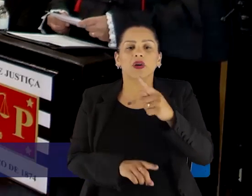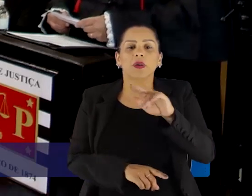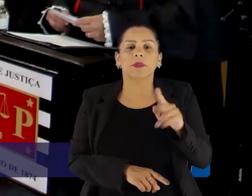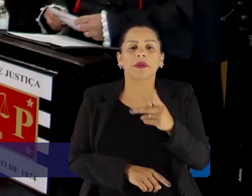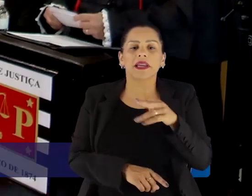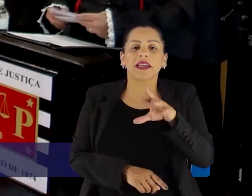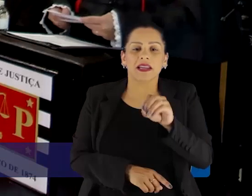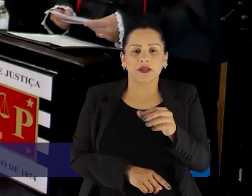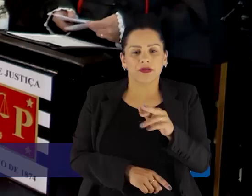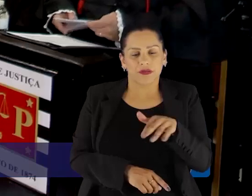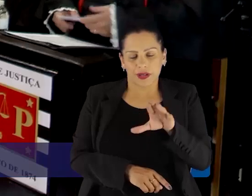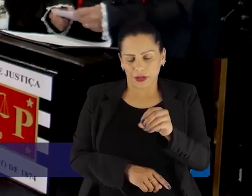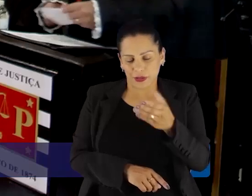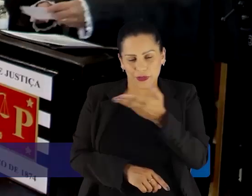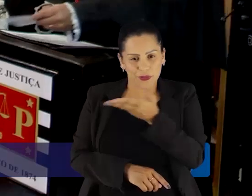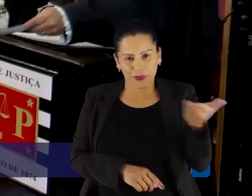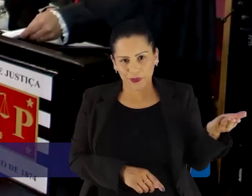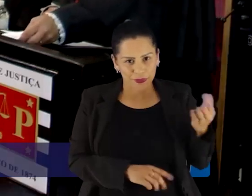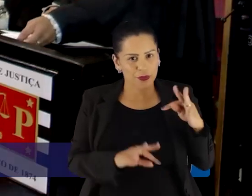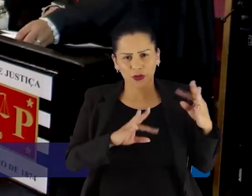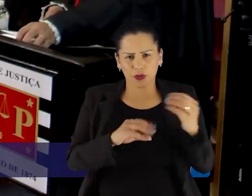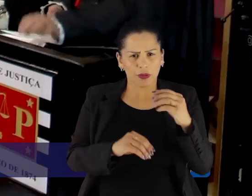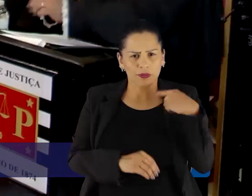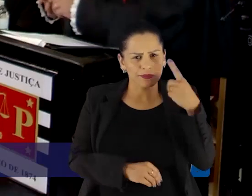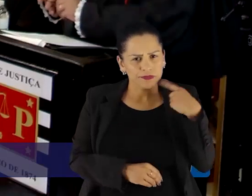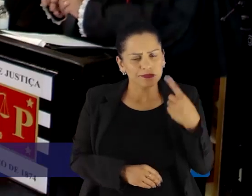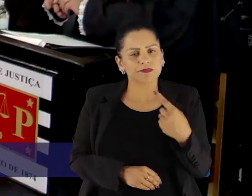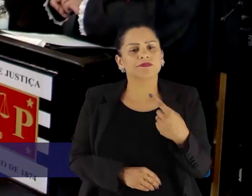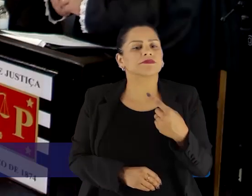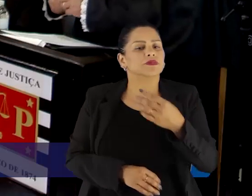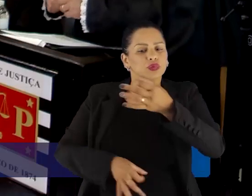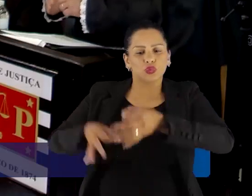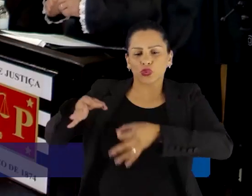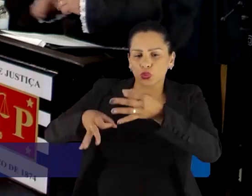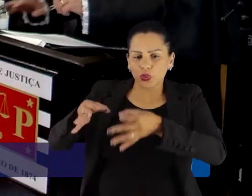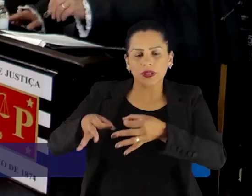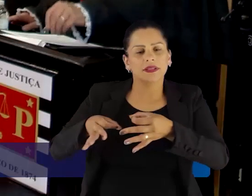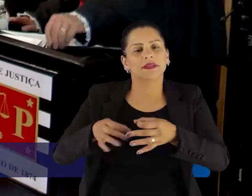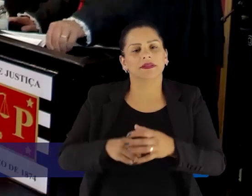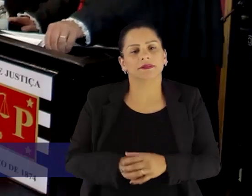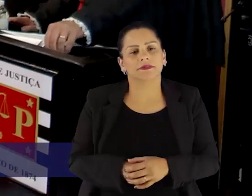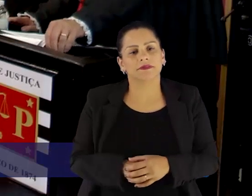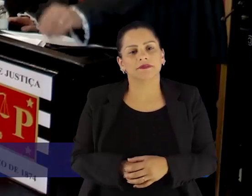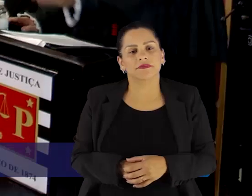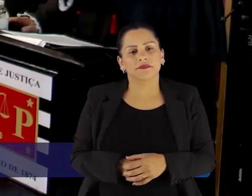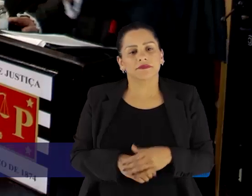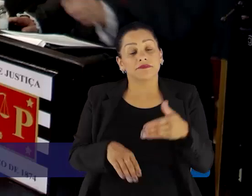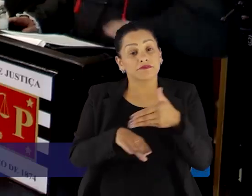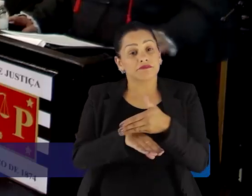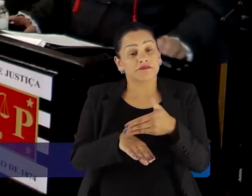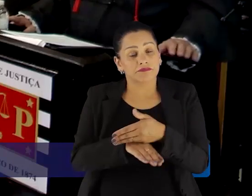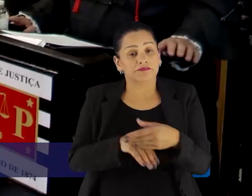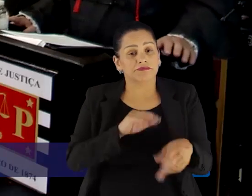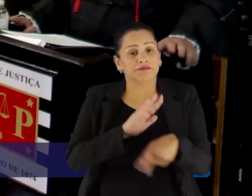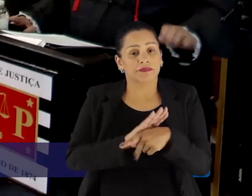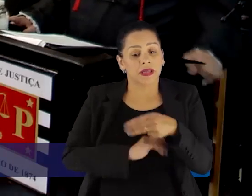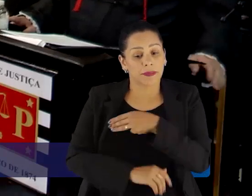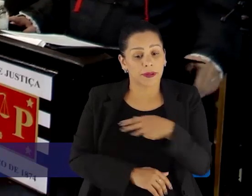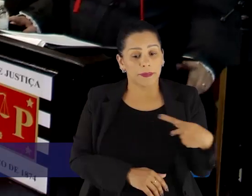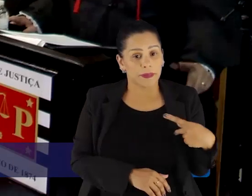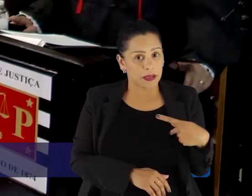os senhores e senhoras advogados magistrados membros do Ministério Público